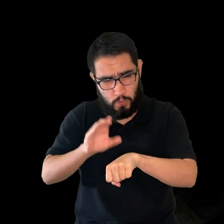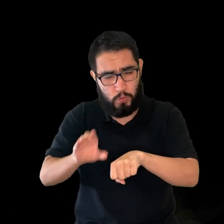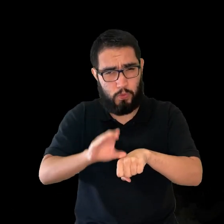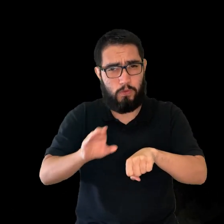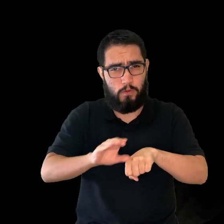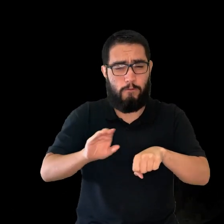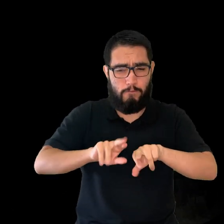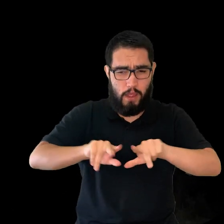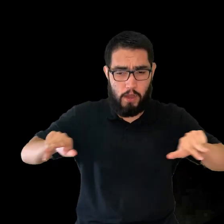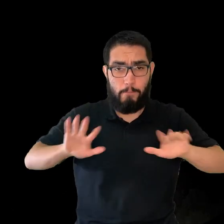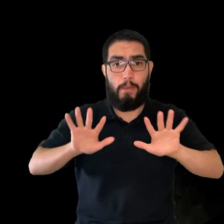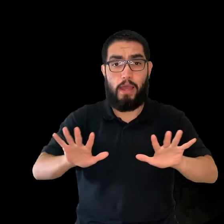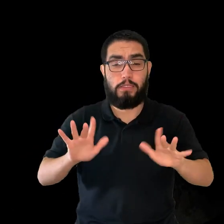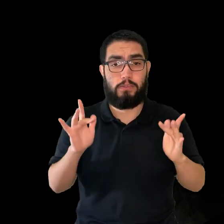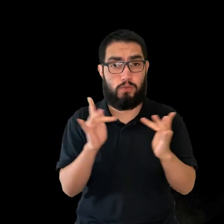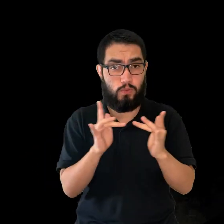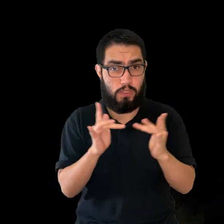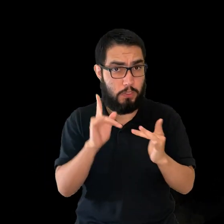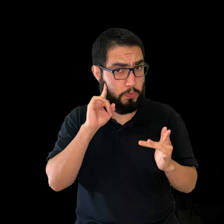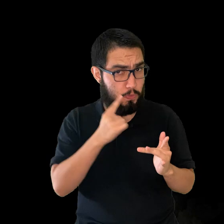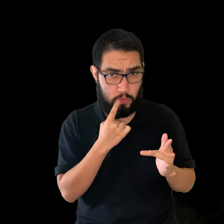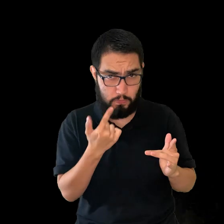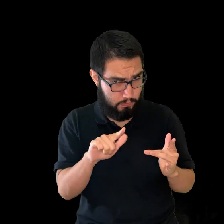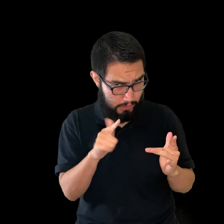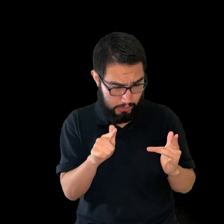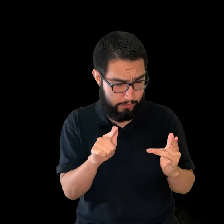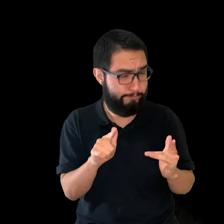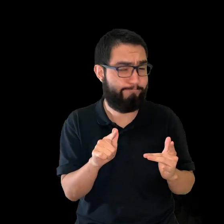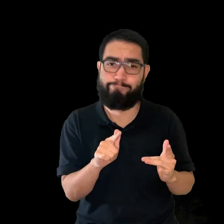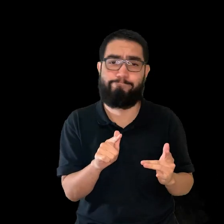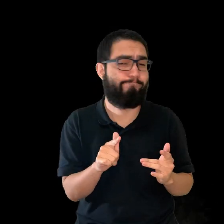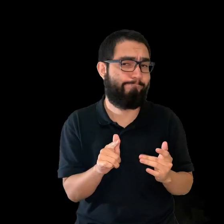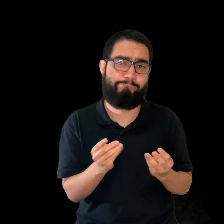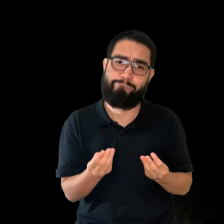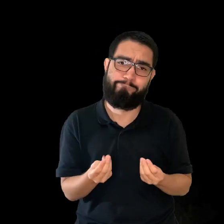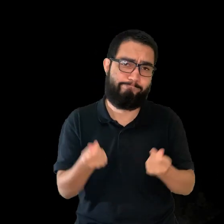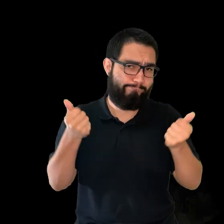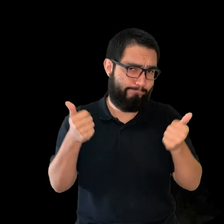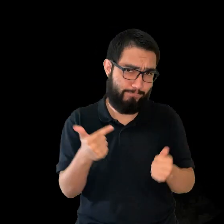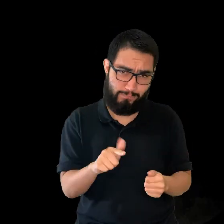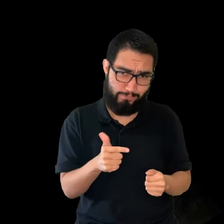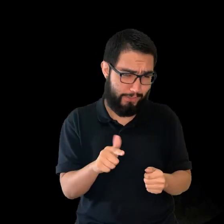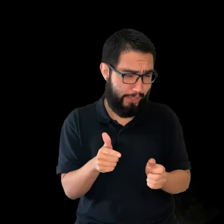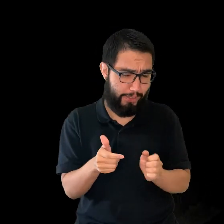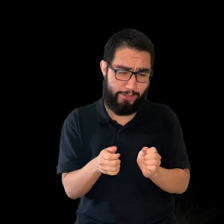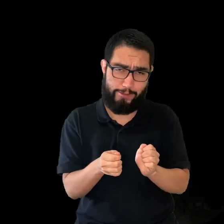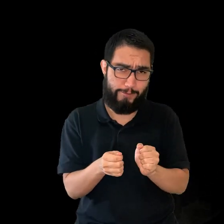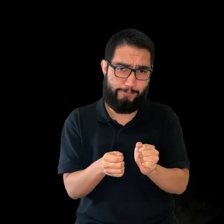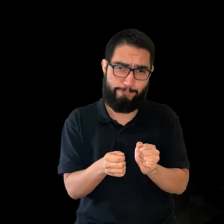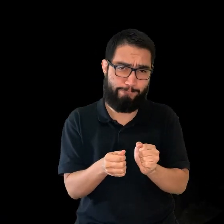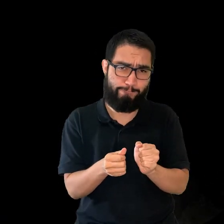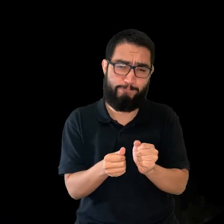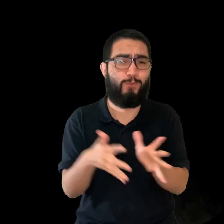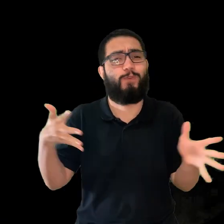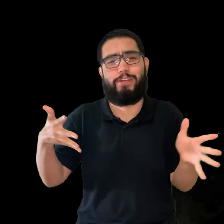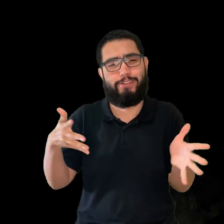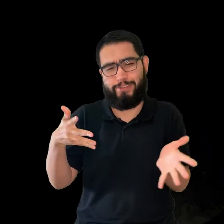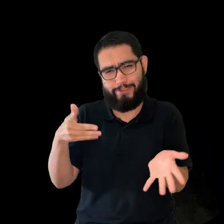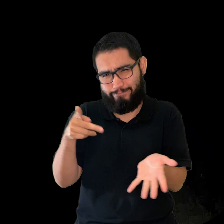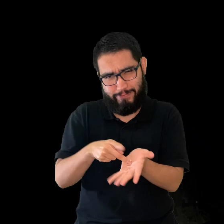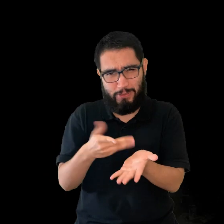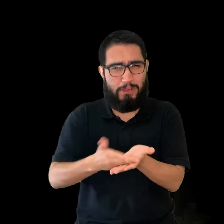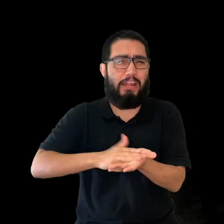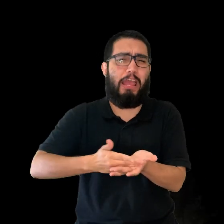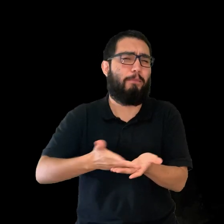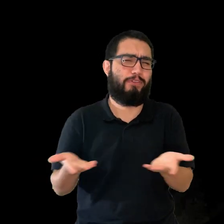vários cursos, mas se nós não temos contato com os nativos, nós não conseguimos dizer de fato que somos um intérprete de Libras,